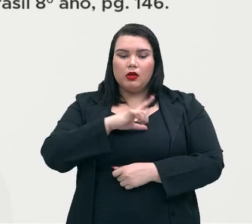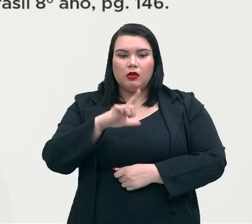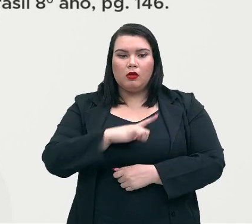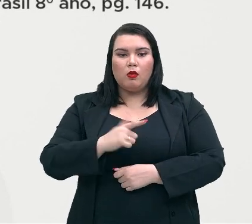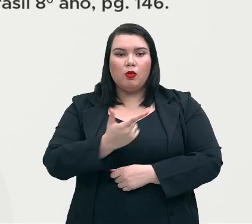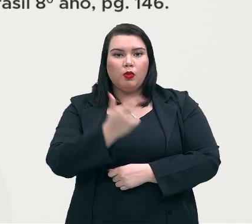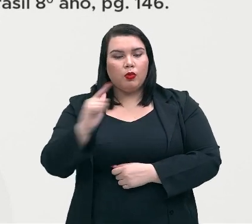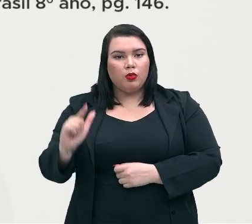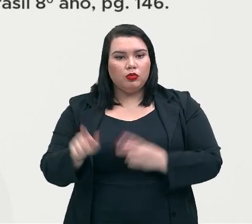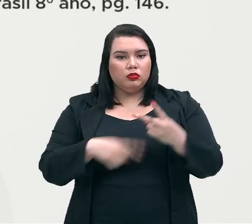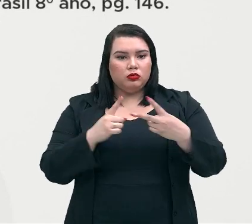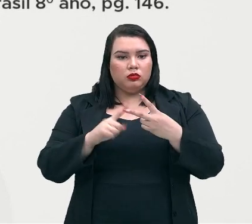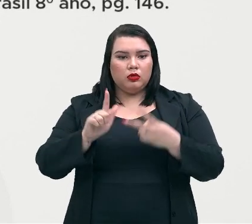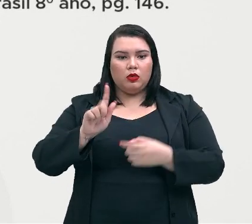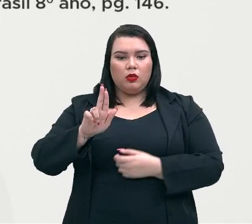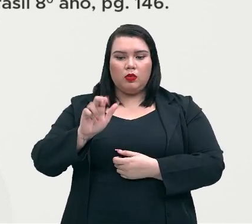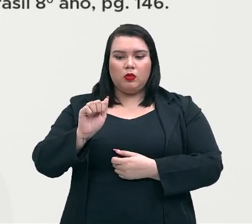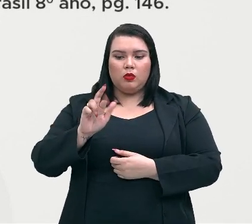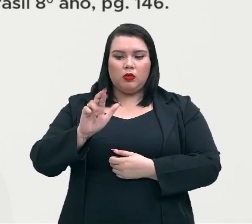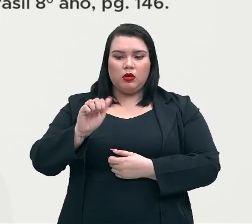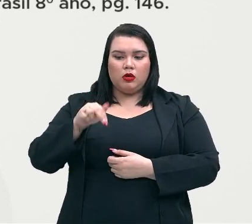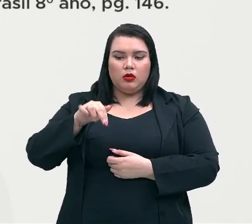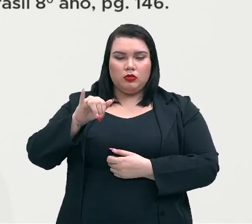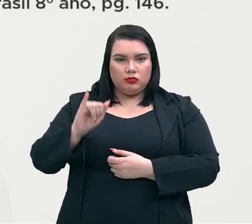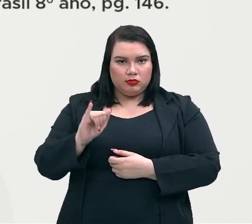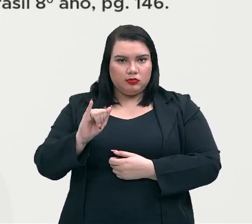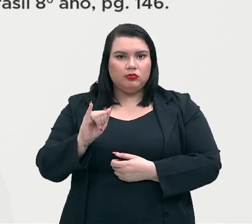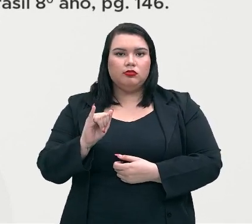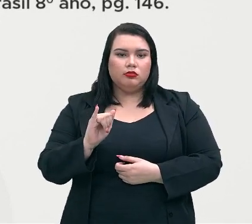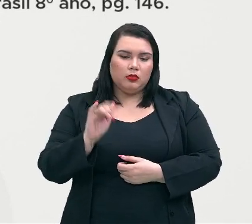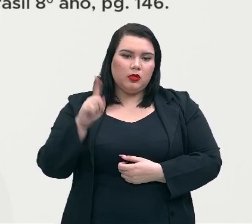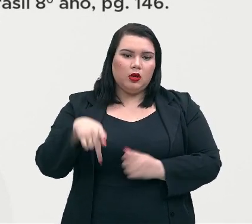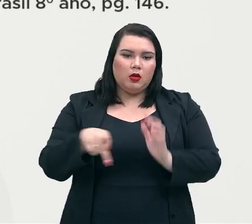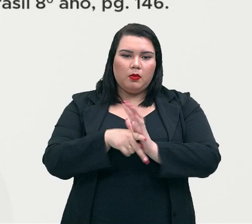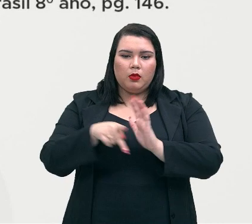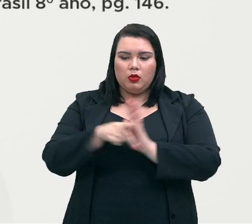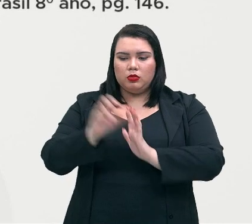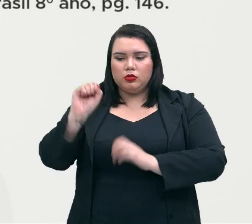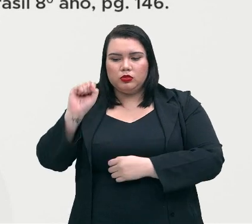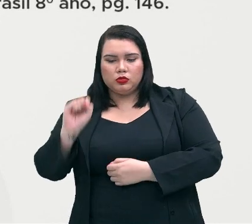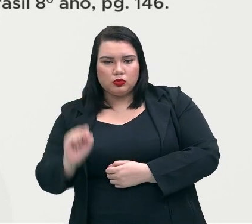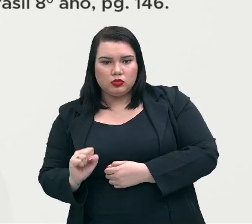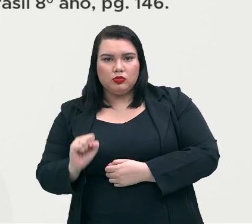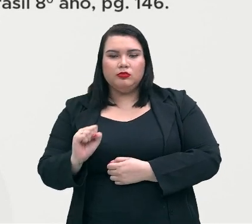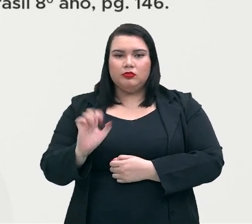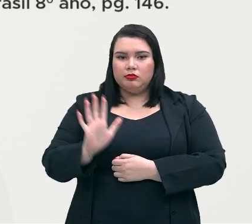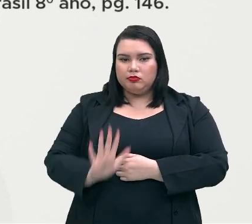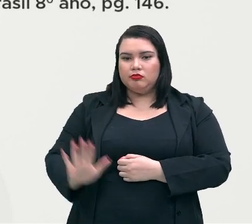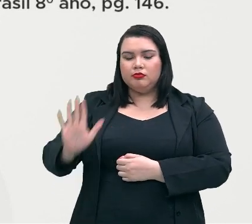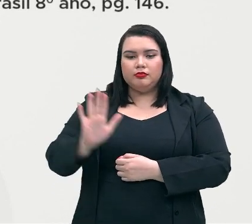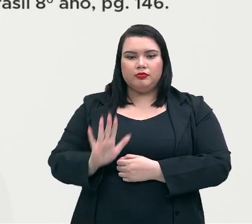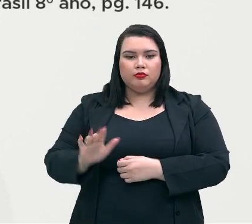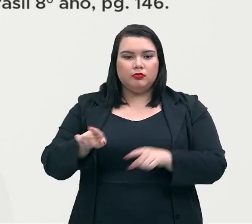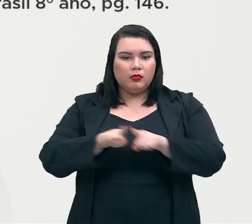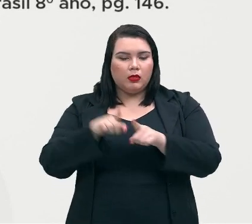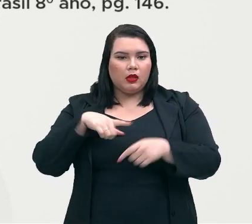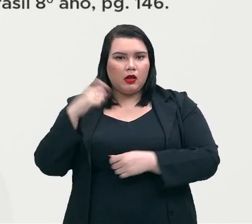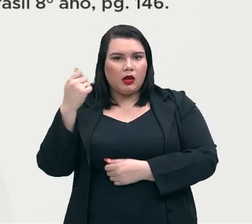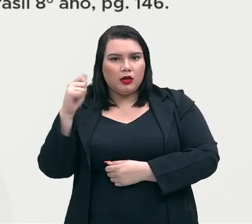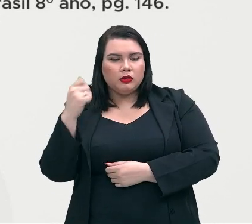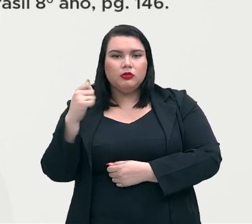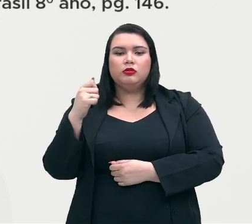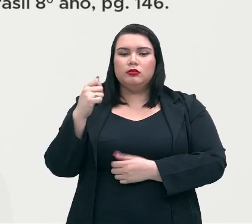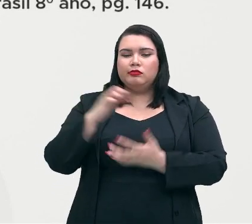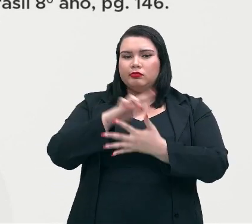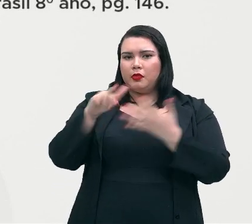a parte do Guarani, que já vai pegar essa parte mais aqui para o Mato Grosso do Sul, Paraná, também pega a Argentina, o